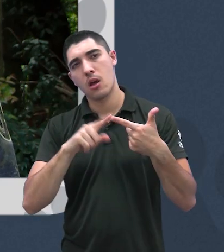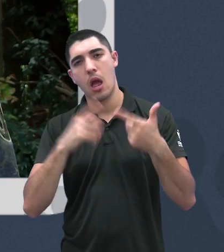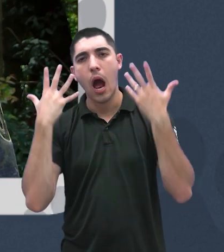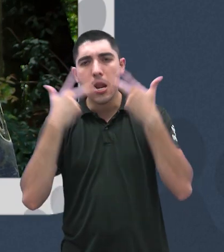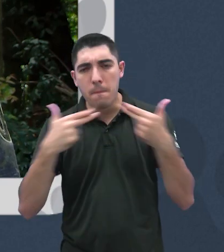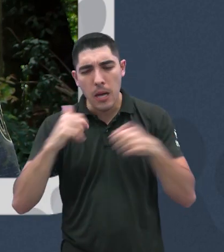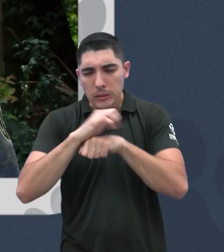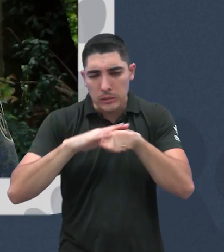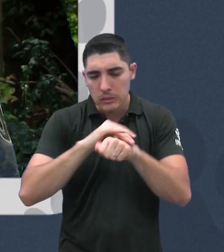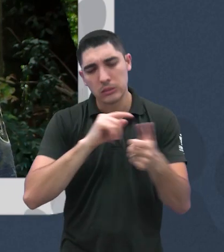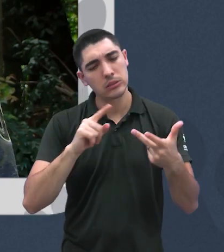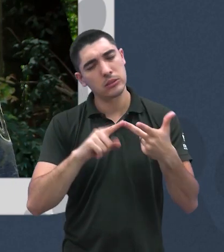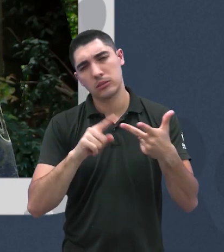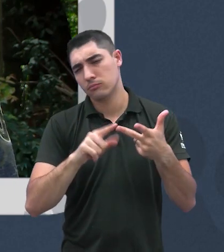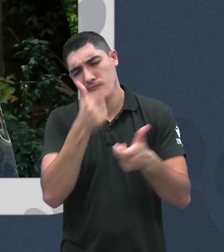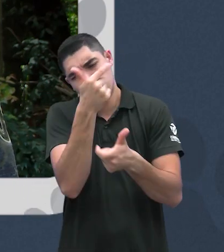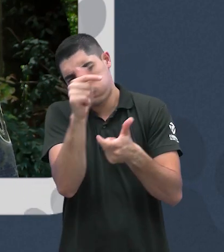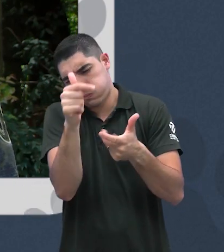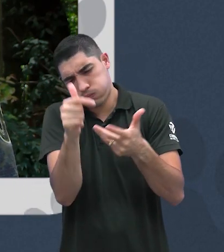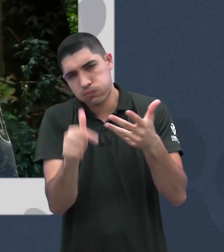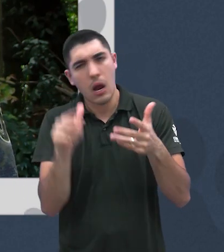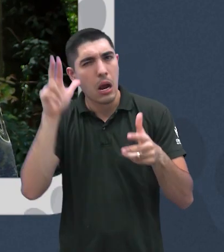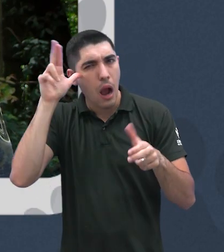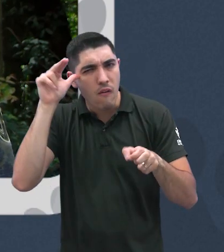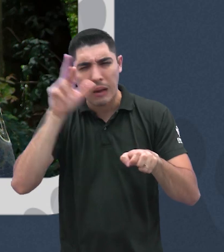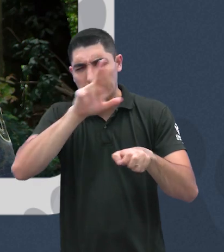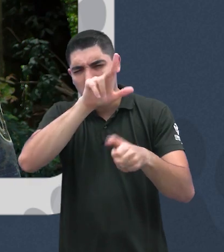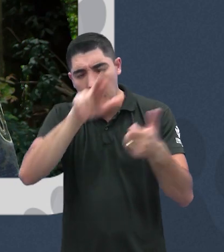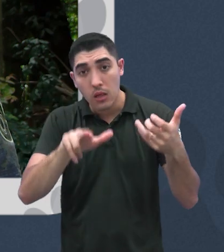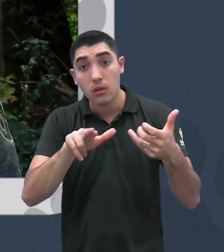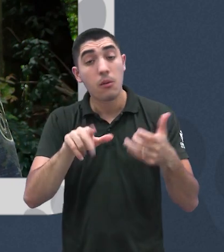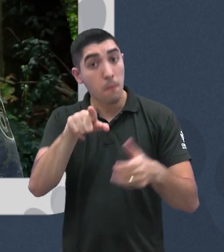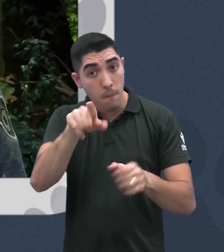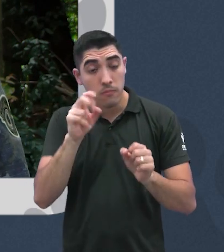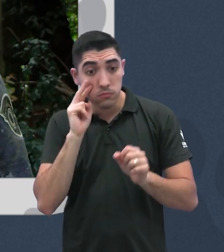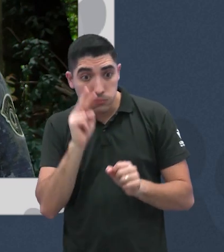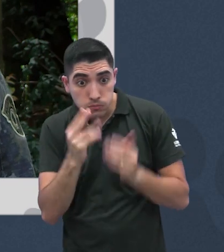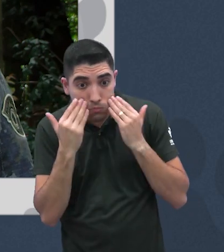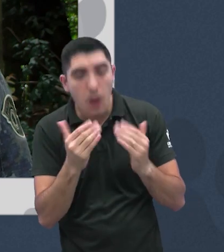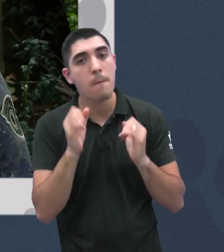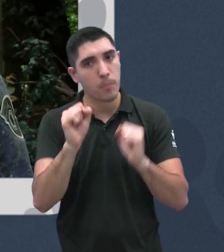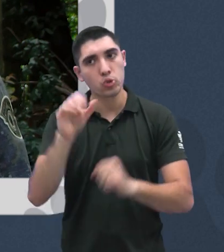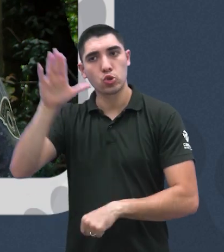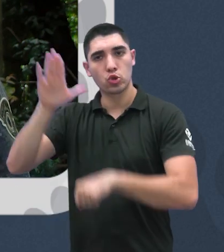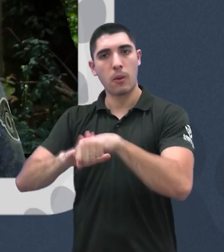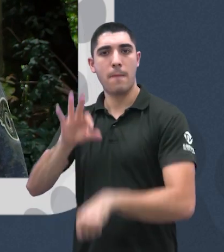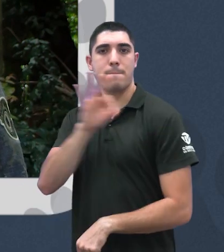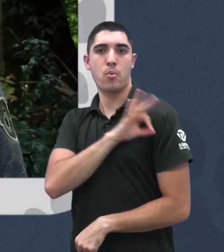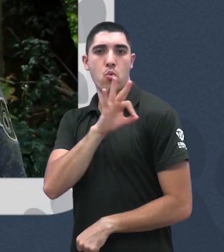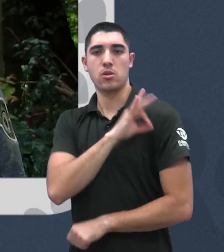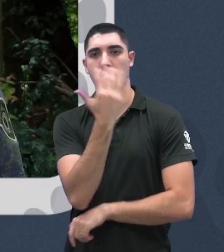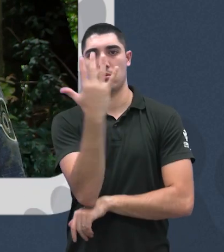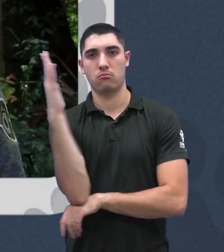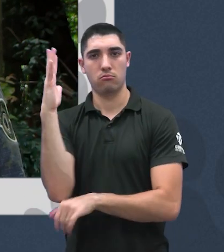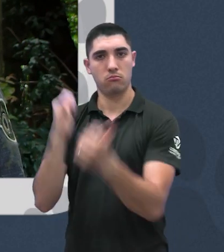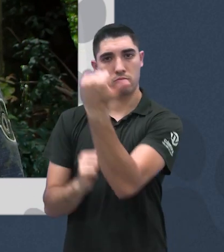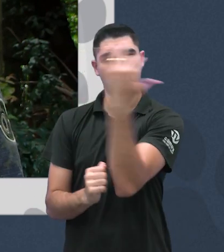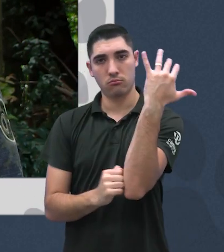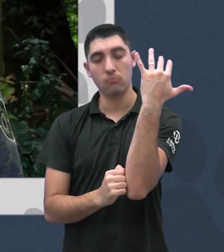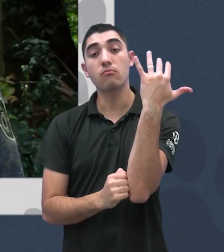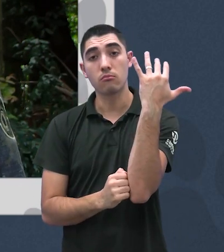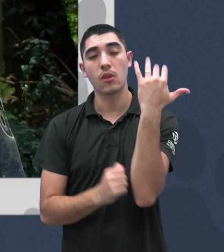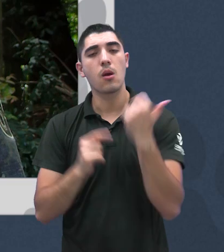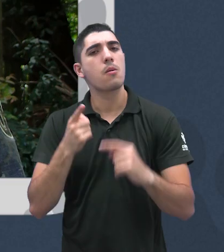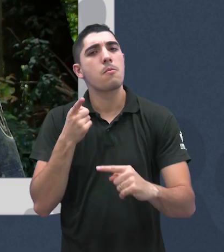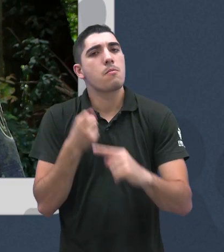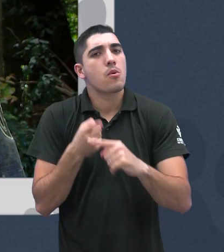domésticos, equinos, todas essas ocorrências podem ser passadas ao policiamento ambiental. Tanto